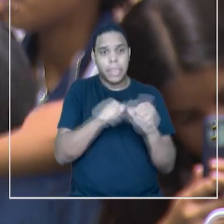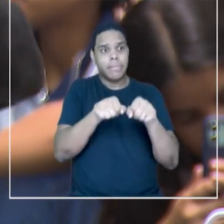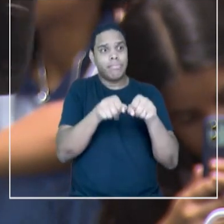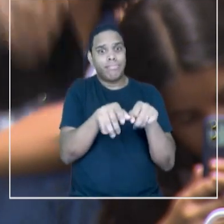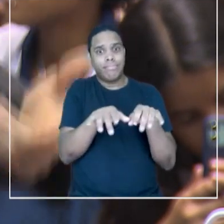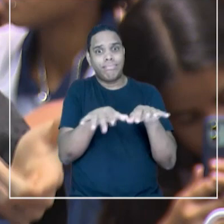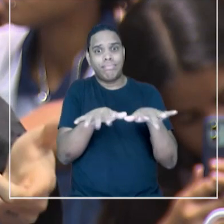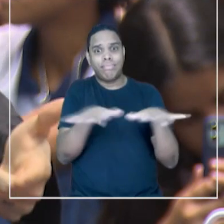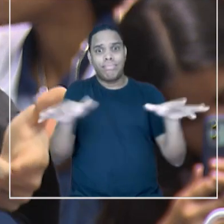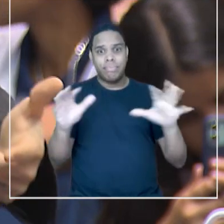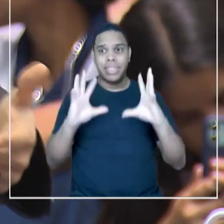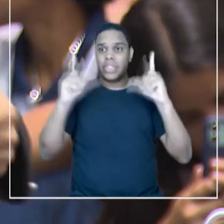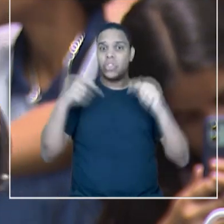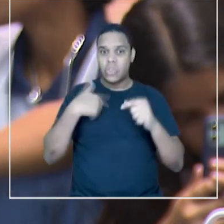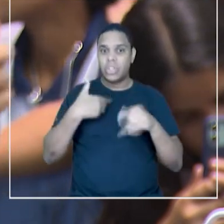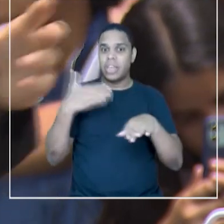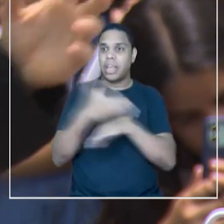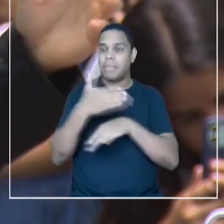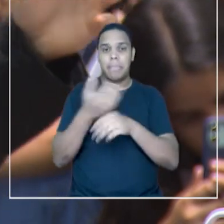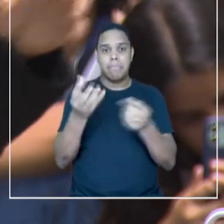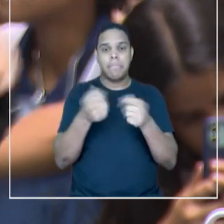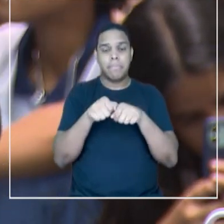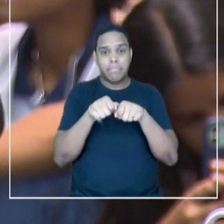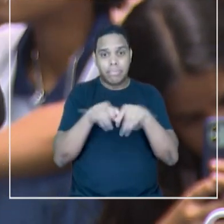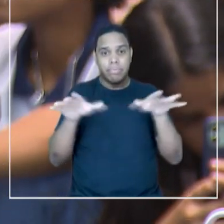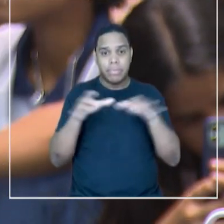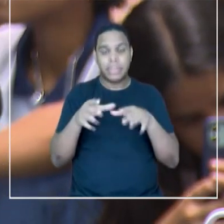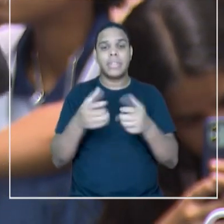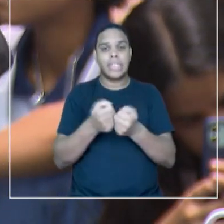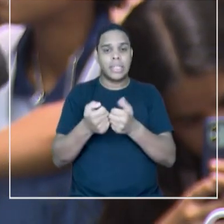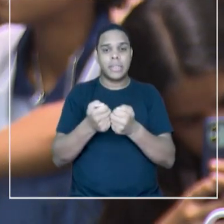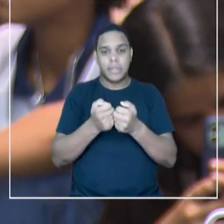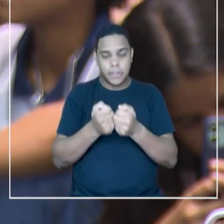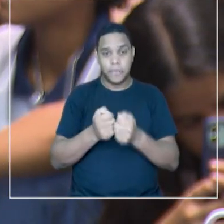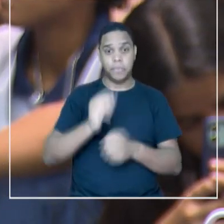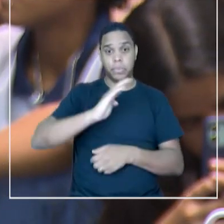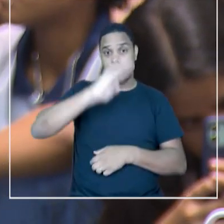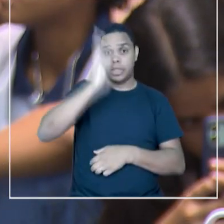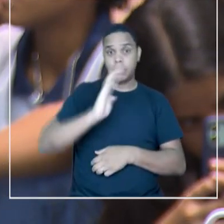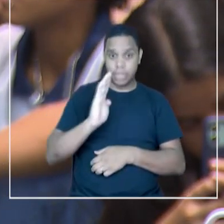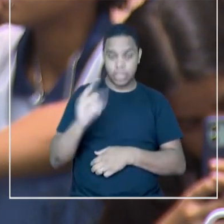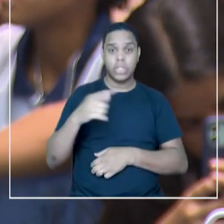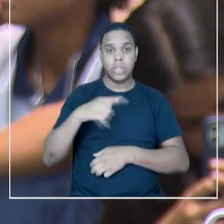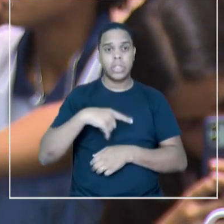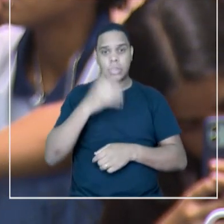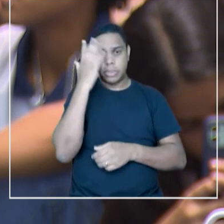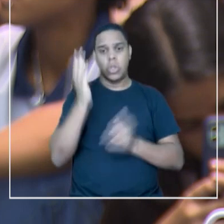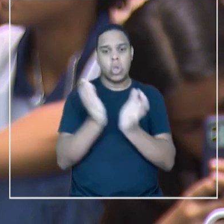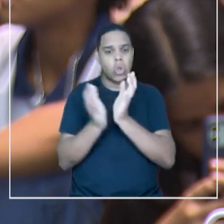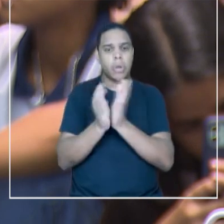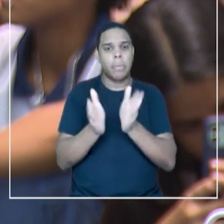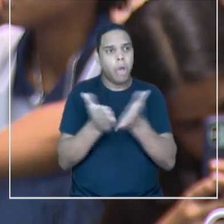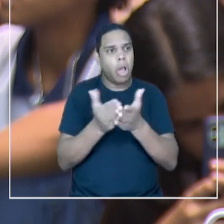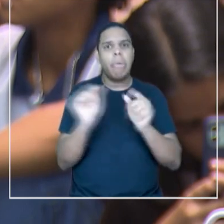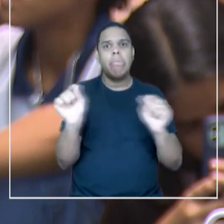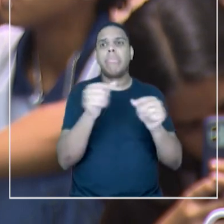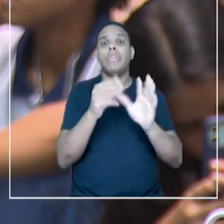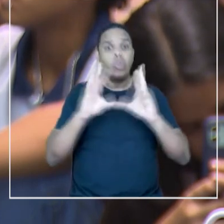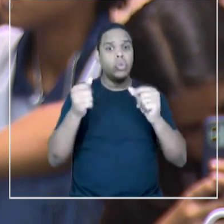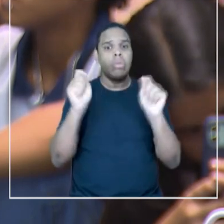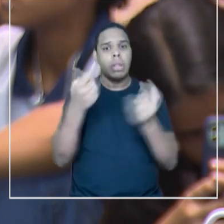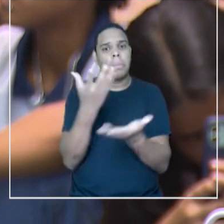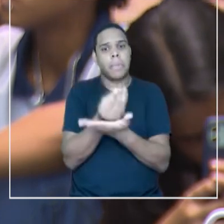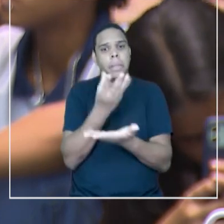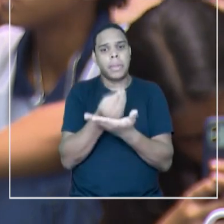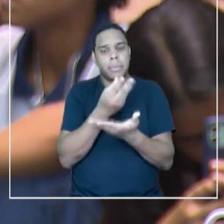todo mundo quis também entrar nessa onda. Então foi um jogo que ele realmente pegou no Brasil todas as classes e tal, mas no sentido que ele começou exatamente